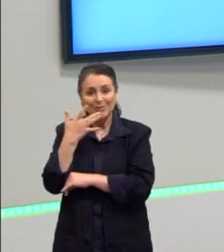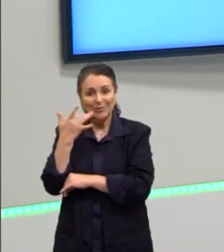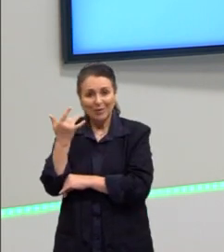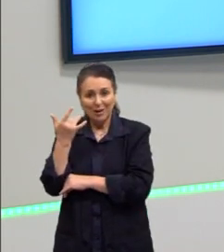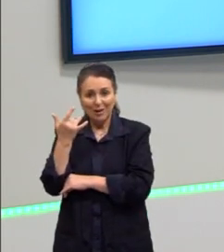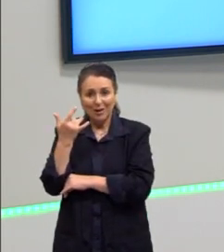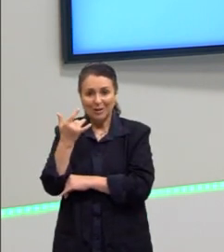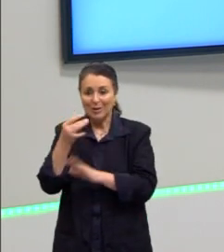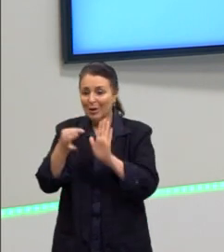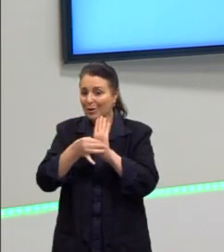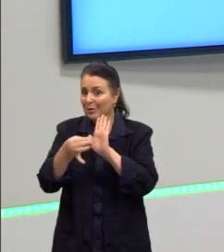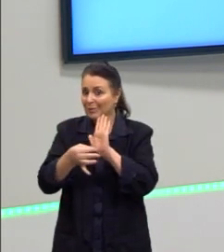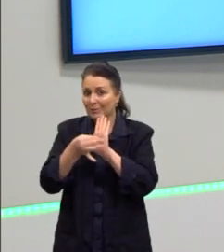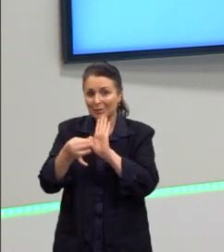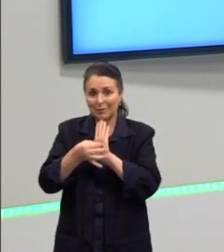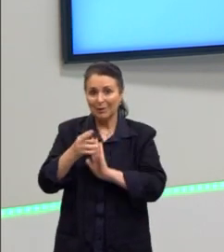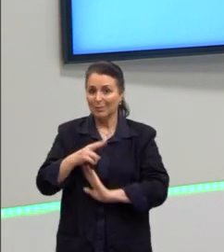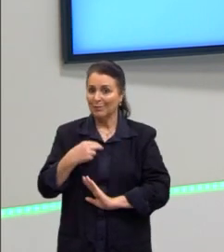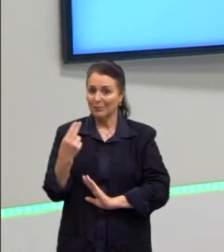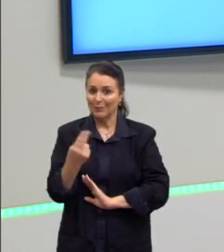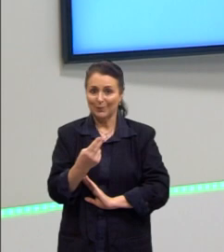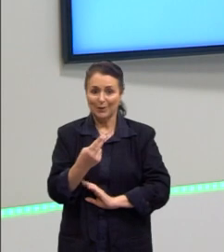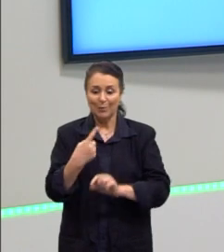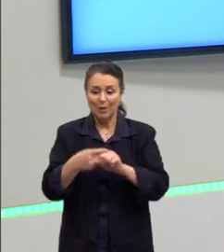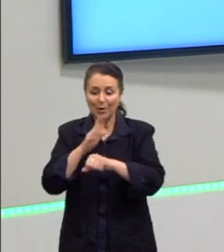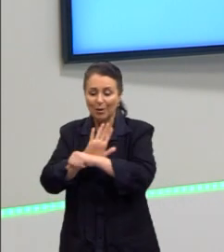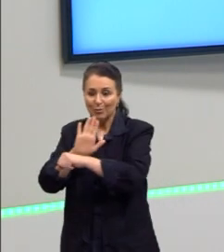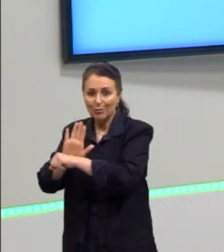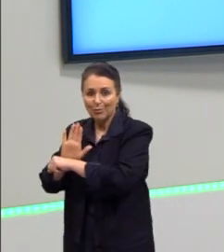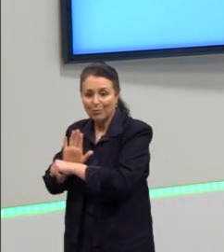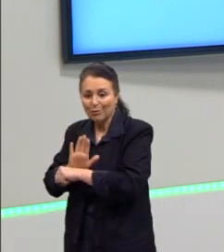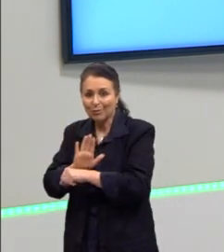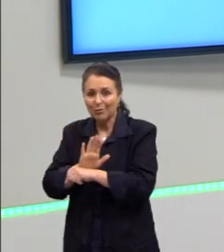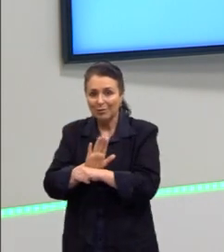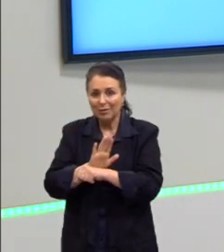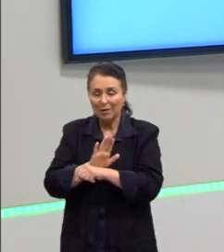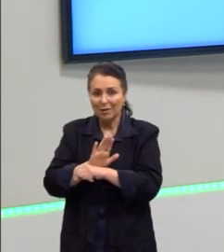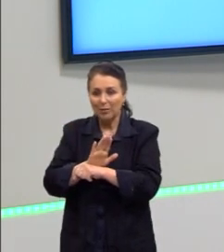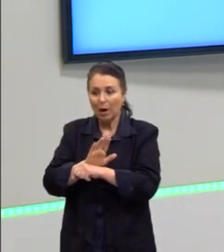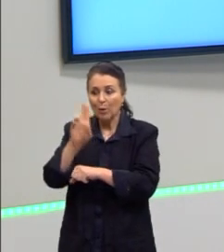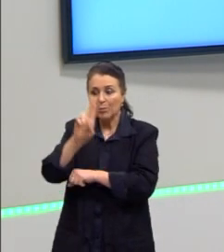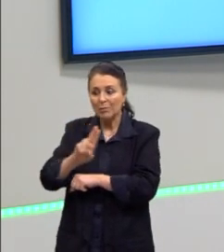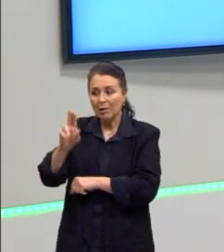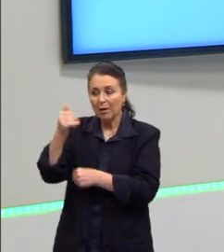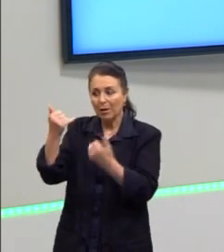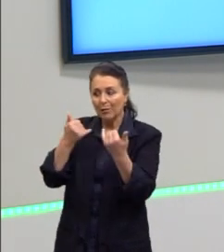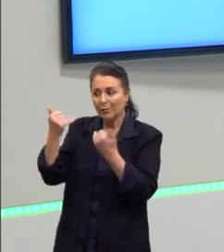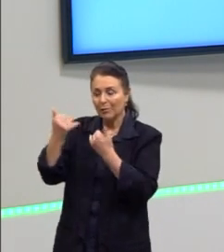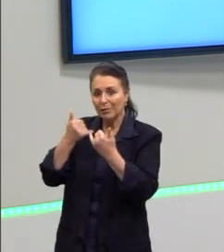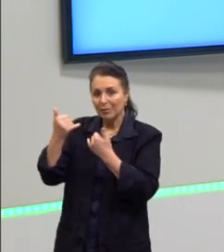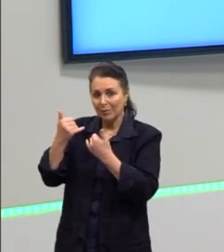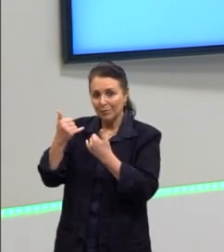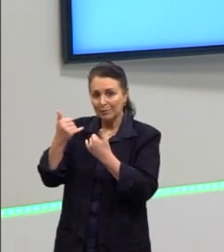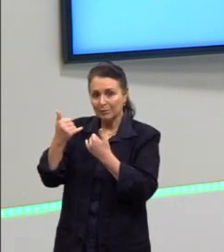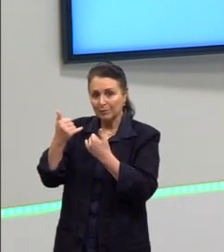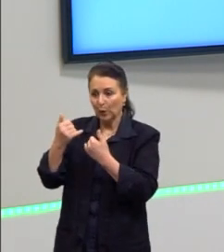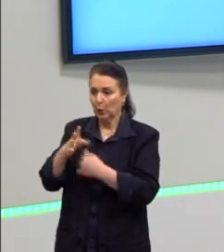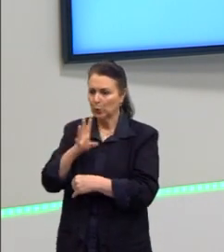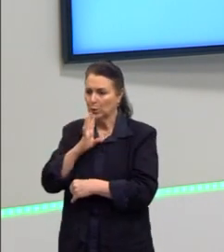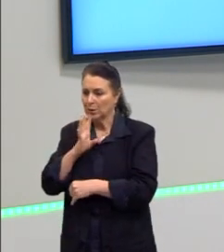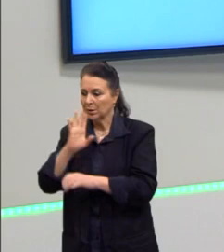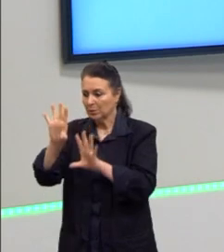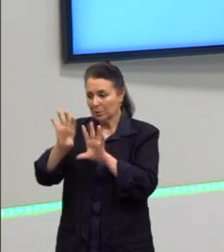nossa argumentação porque ele nos ajuda a tomar aquela informação né Para nós para o nosso conhecimento